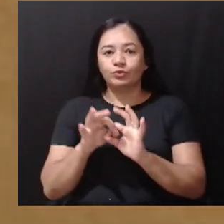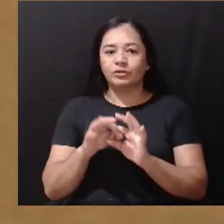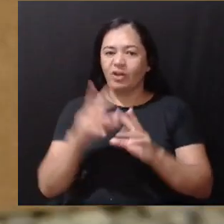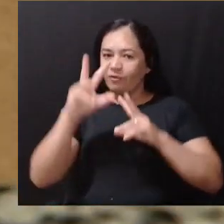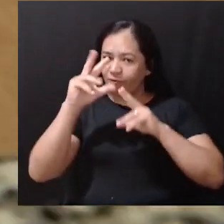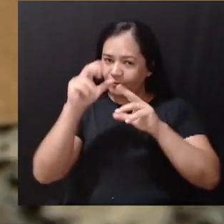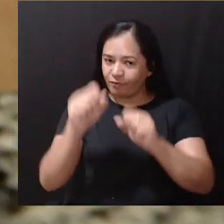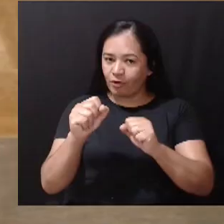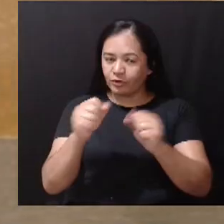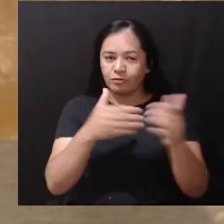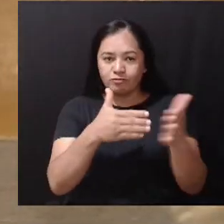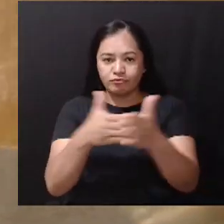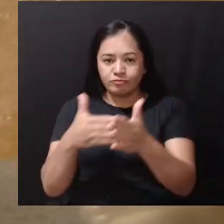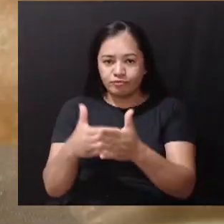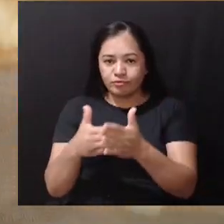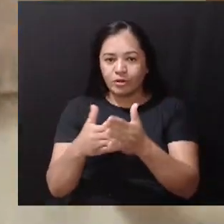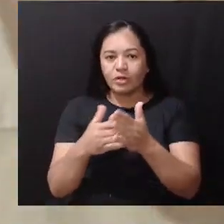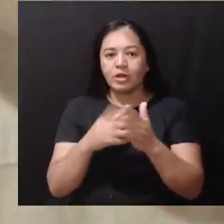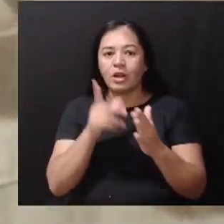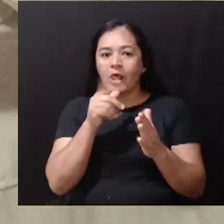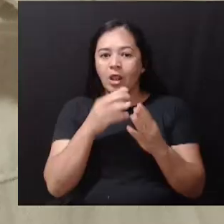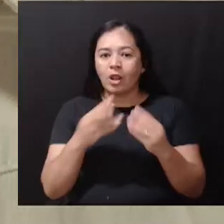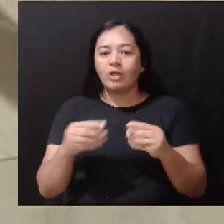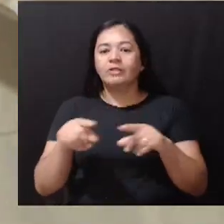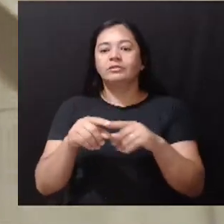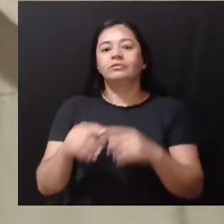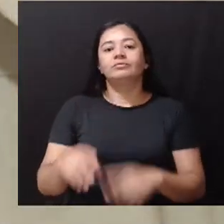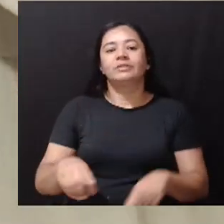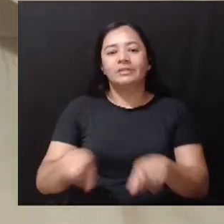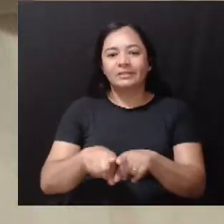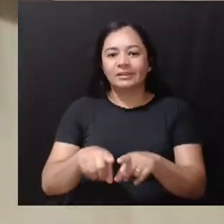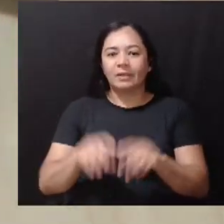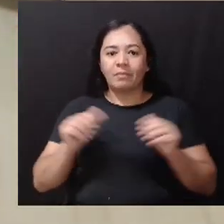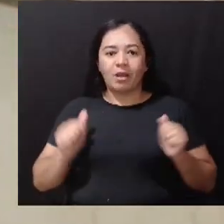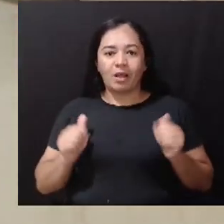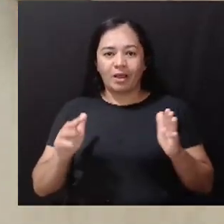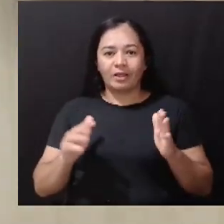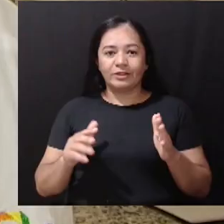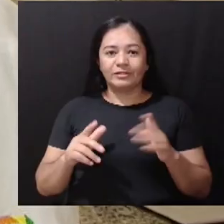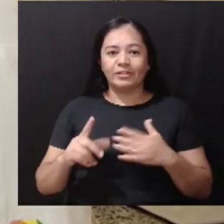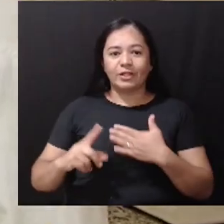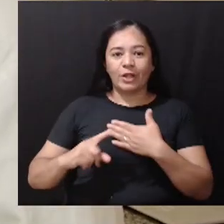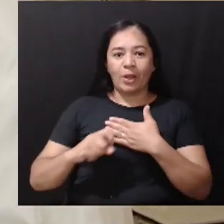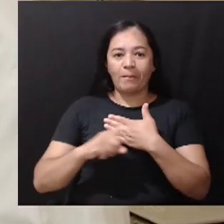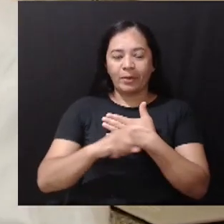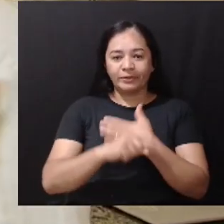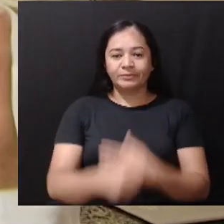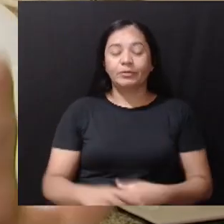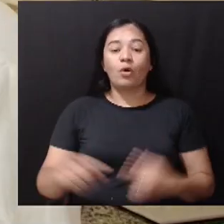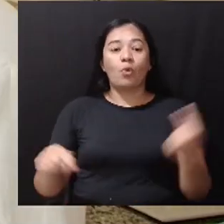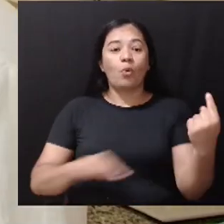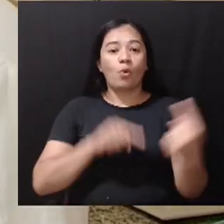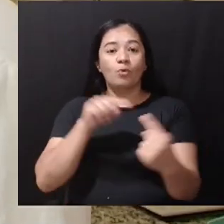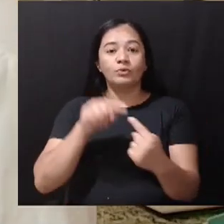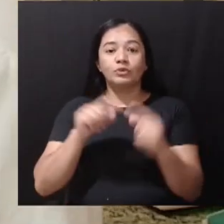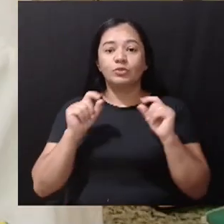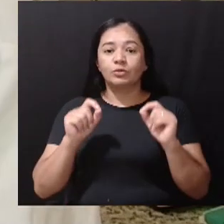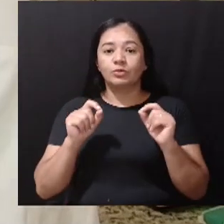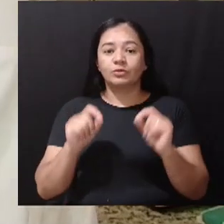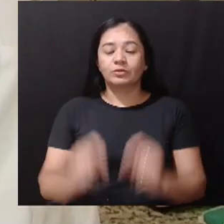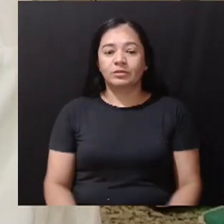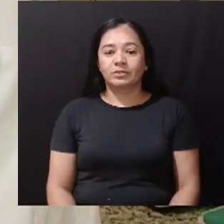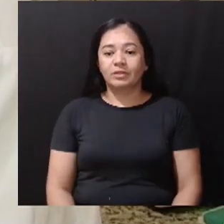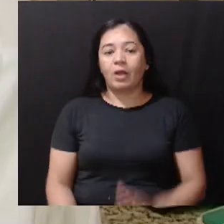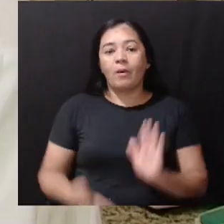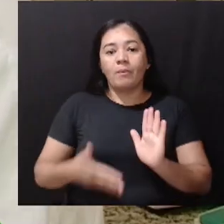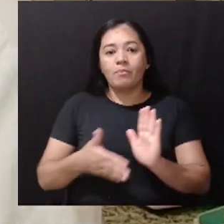barreira contra líquidos, oxigênio e ação antibacteriana. O objetivo foi, então, propor um